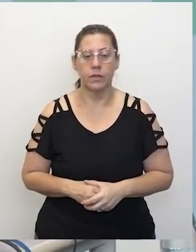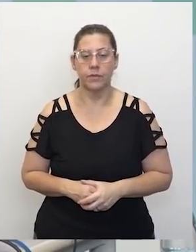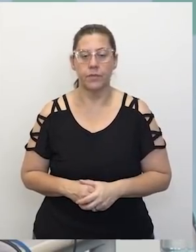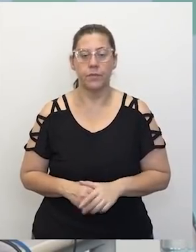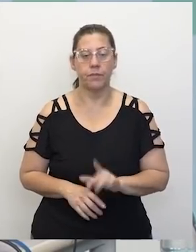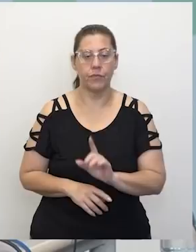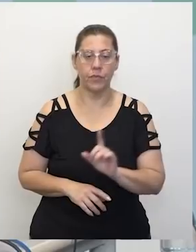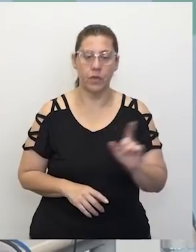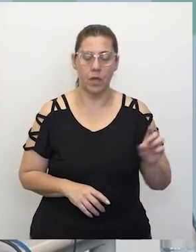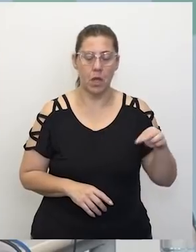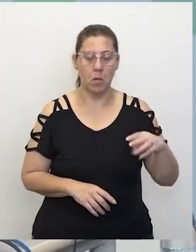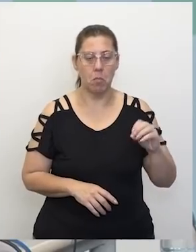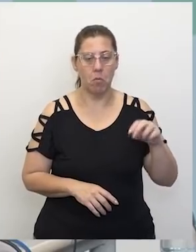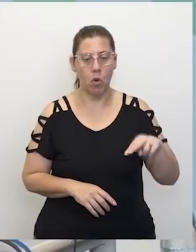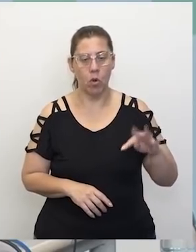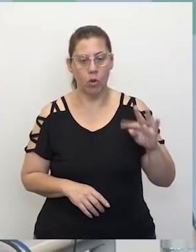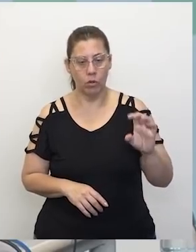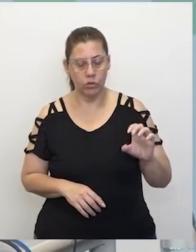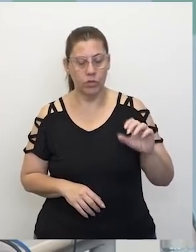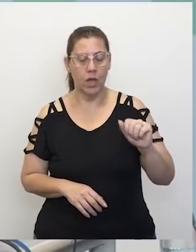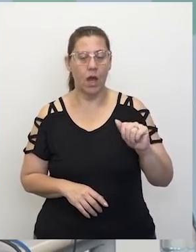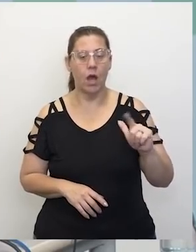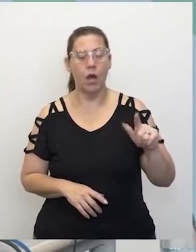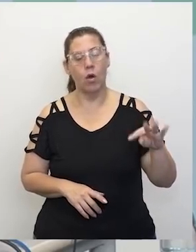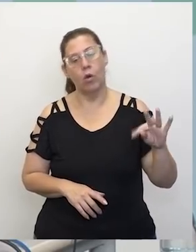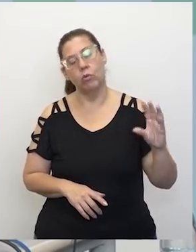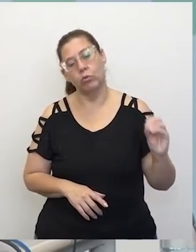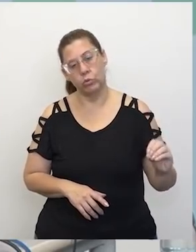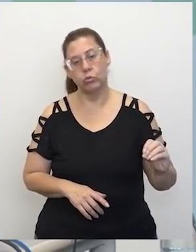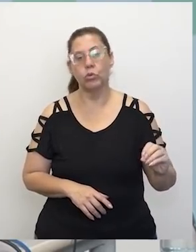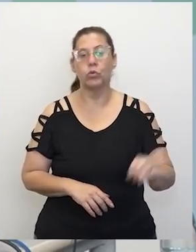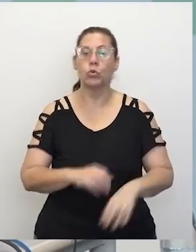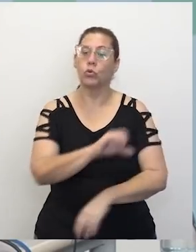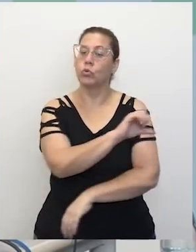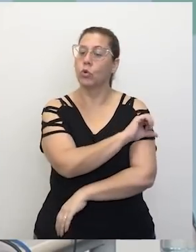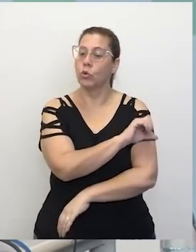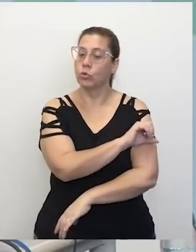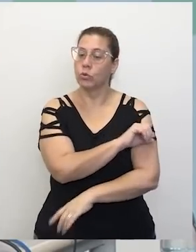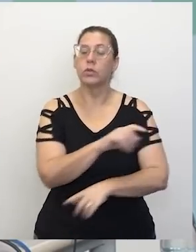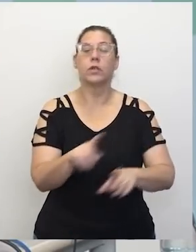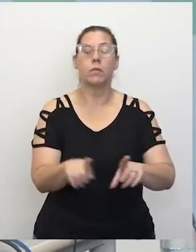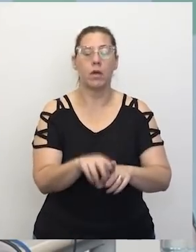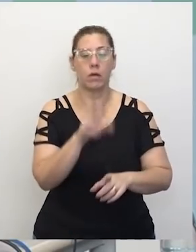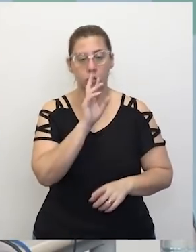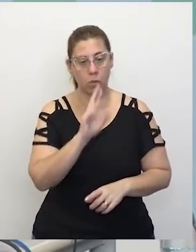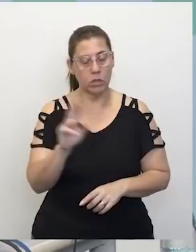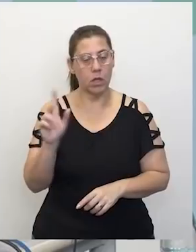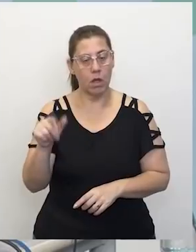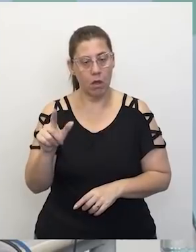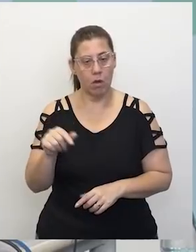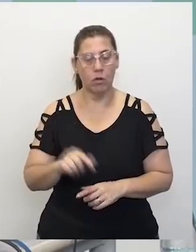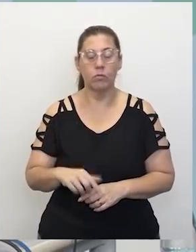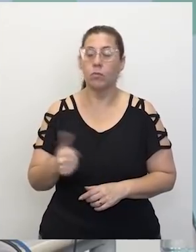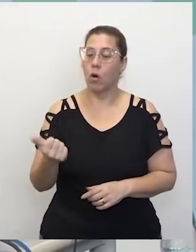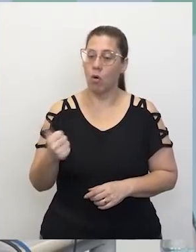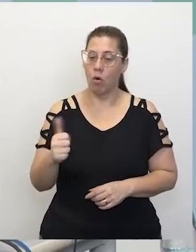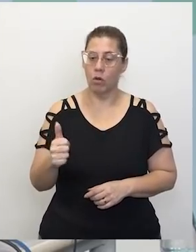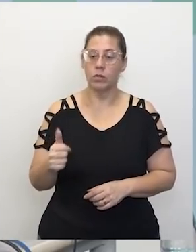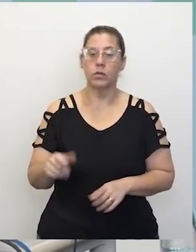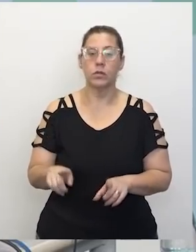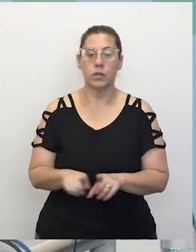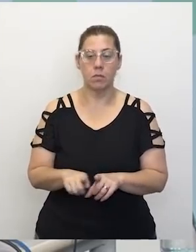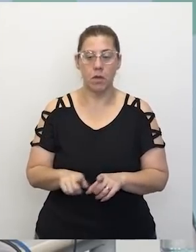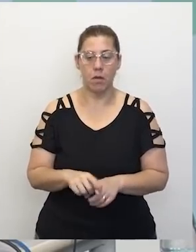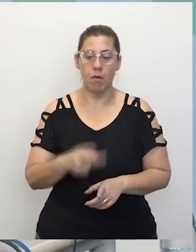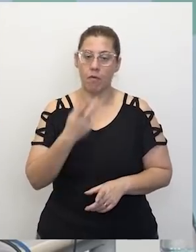de Monte Alto, participando aqui com a gente também, tá? O pessoal do nono ano, e a resposta é 11 também. E ela falou para